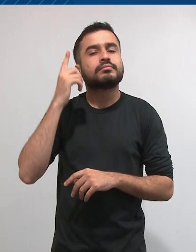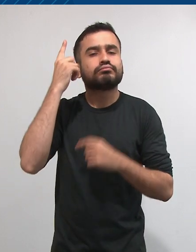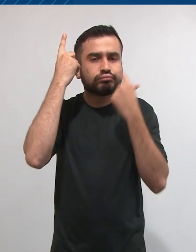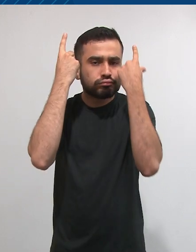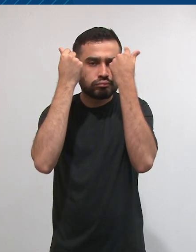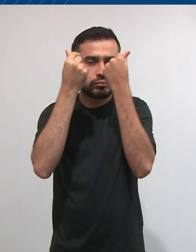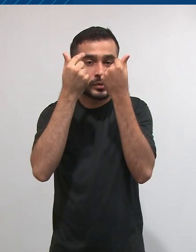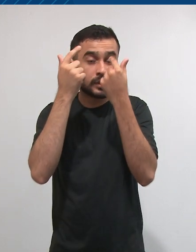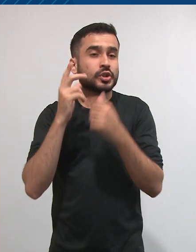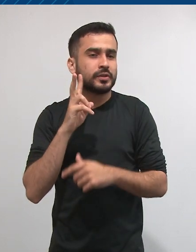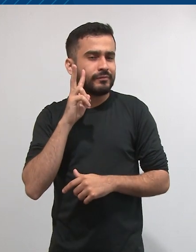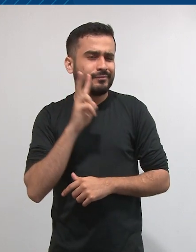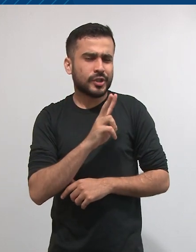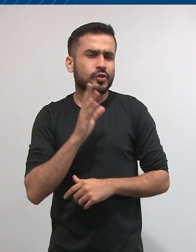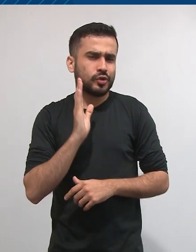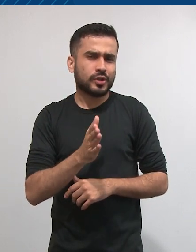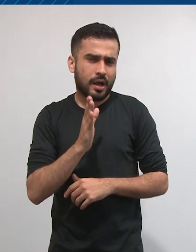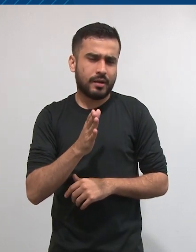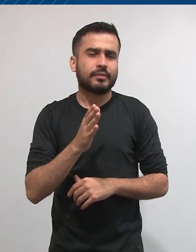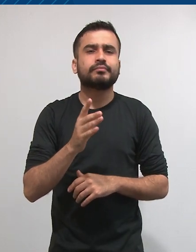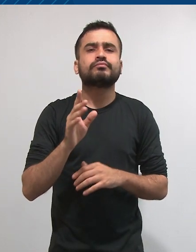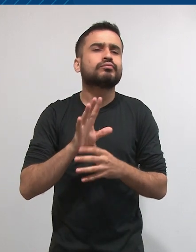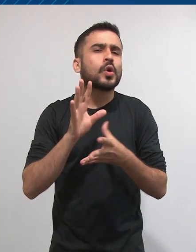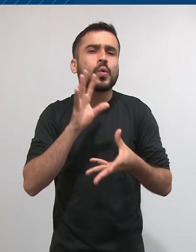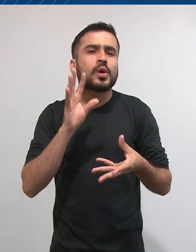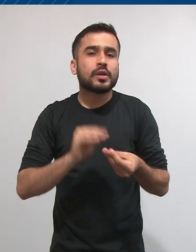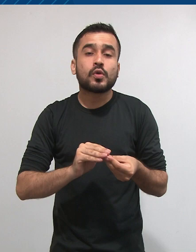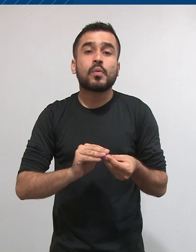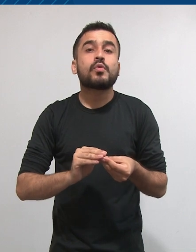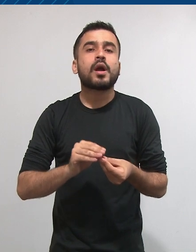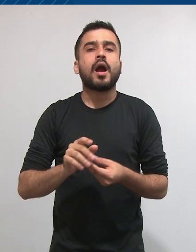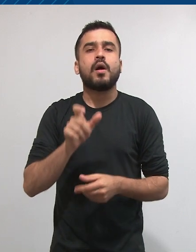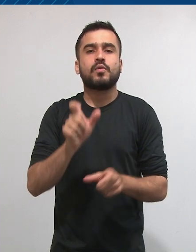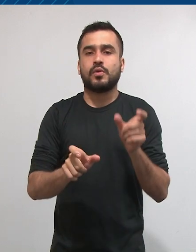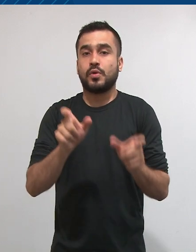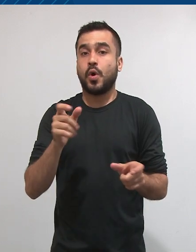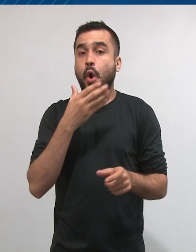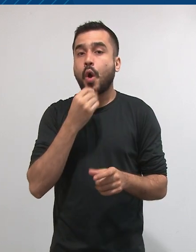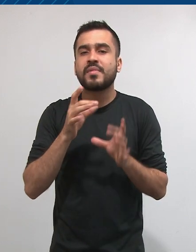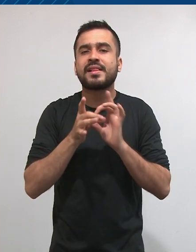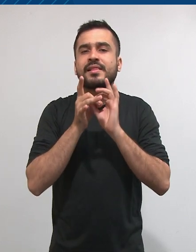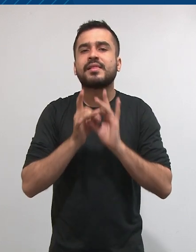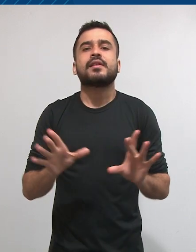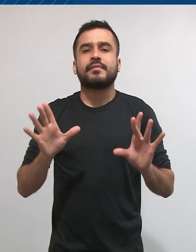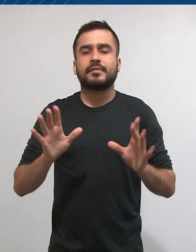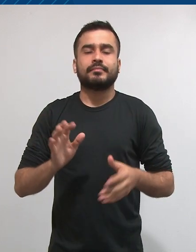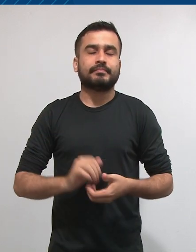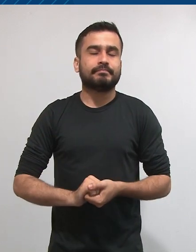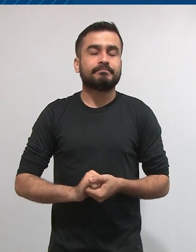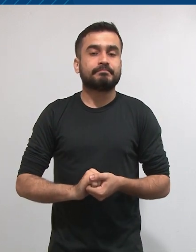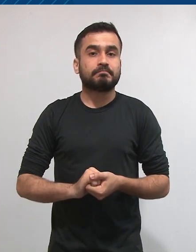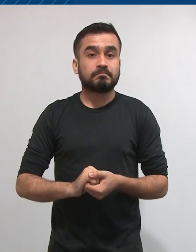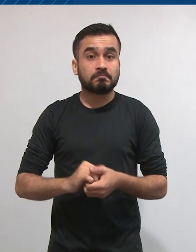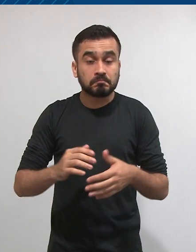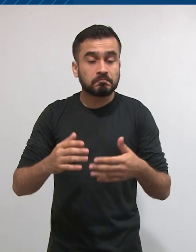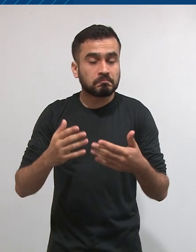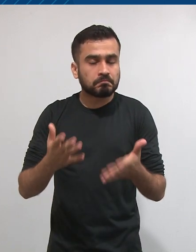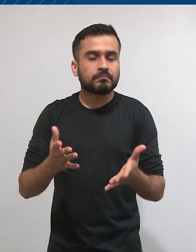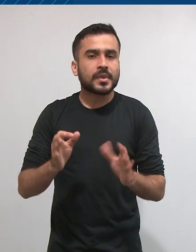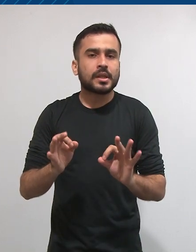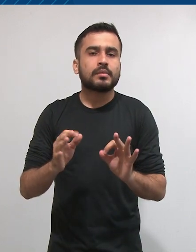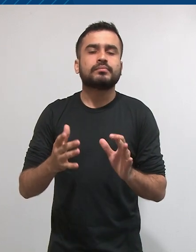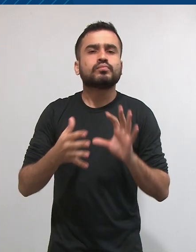gente acabou de ver, se resume aos homens livres, né? Então,